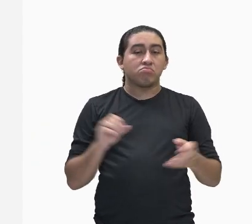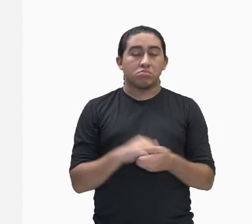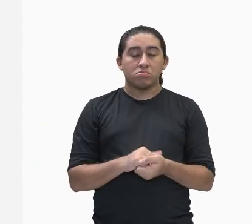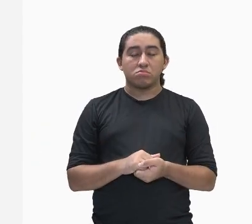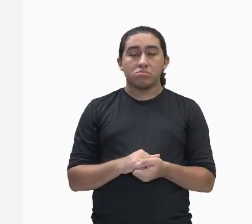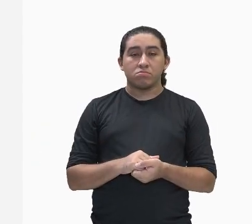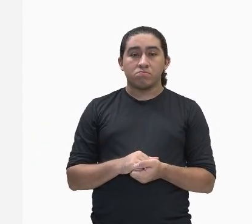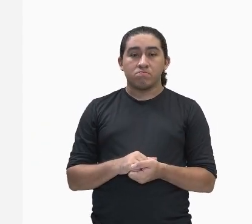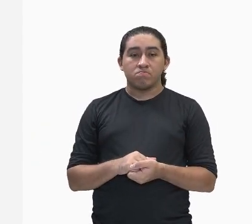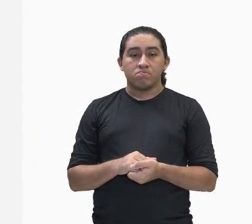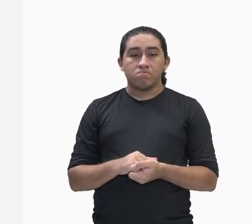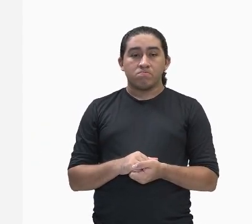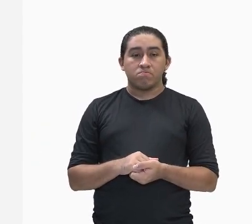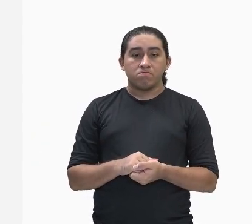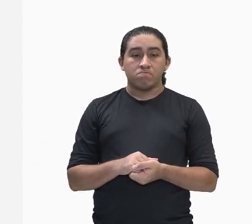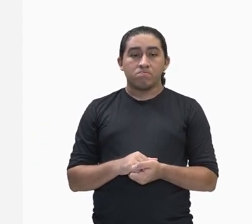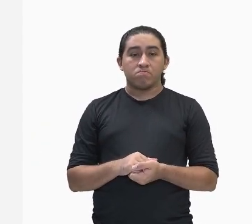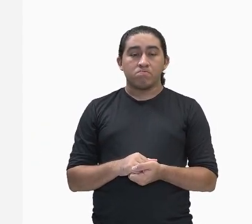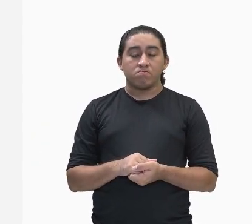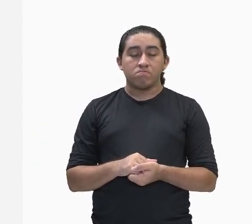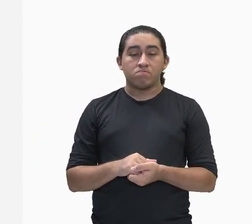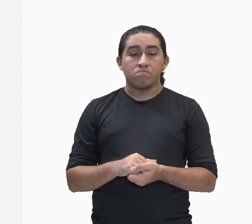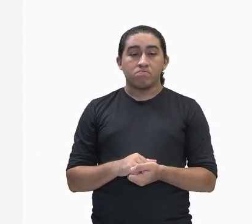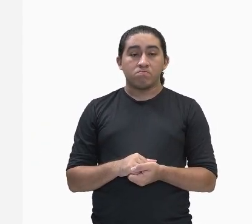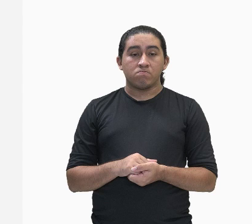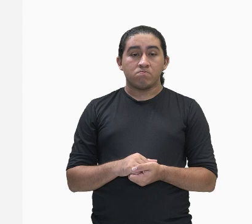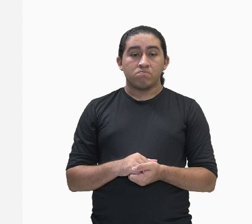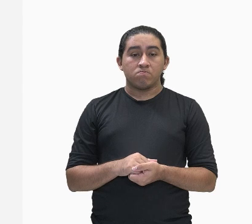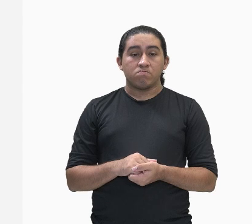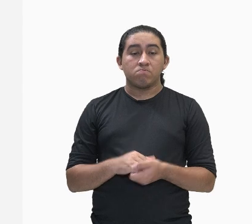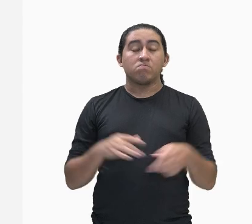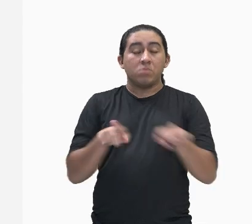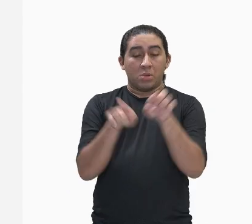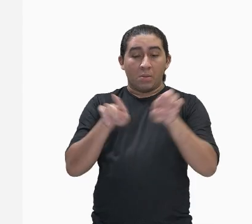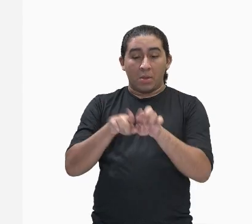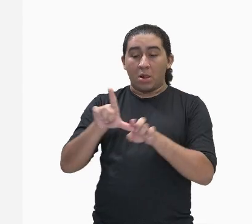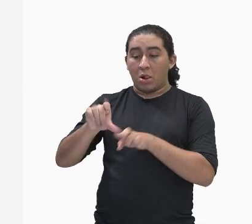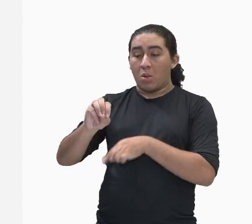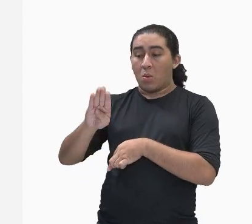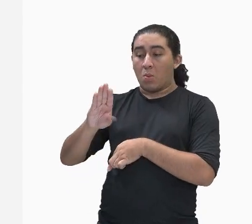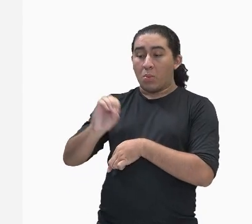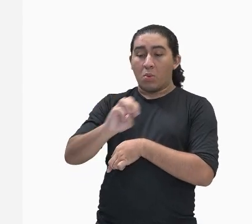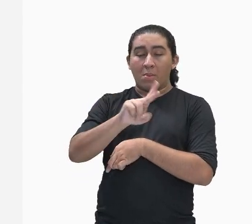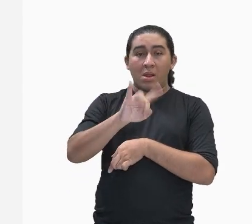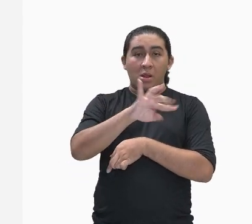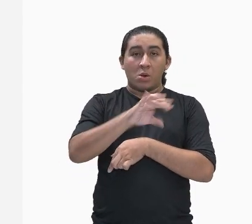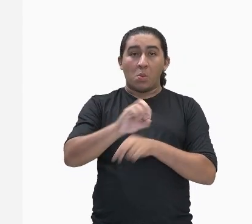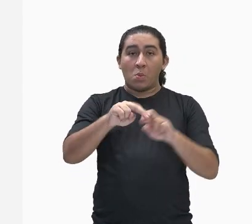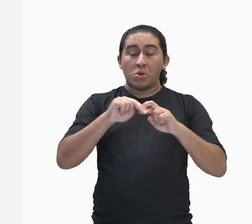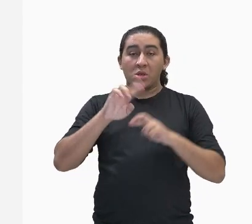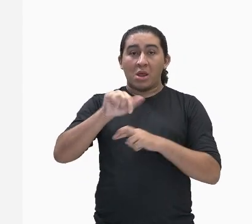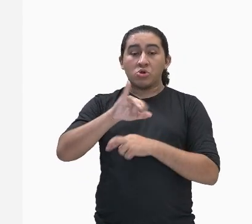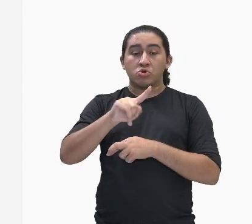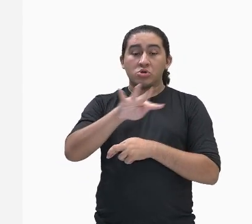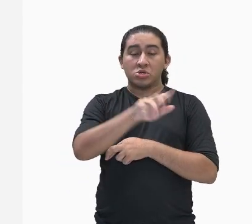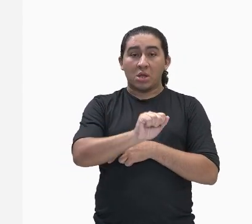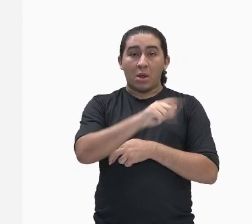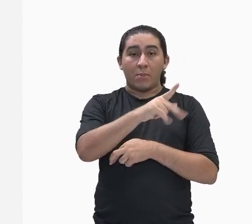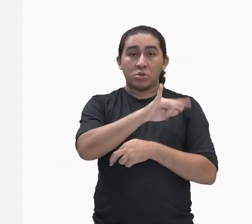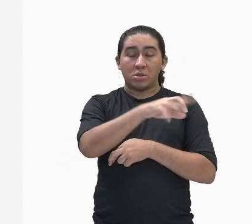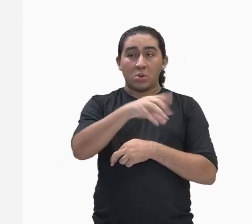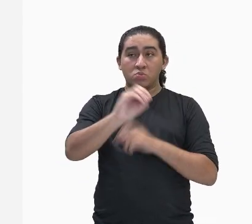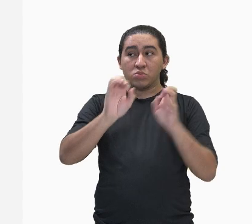nenhum elemento, lobo, né? Marinho, só juntou, por isso que é justa posição.